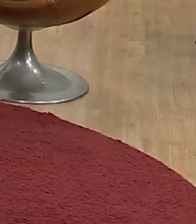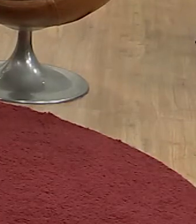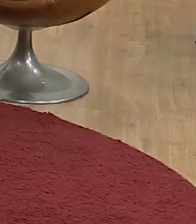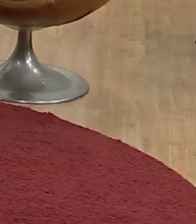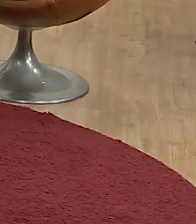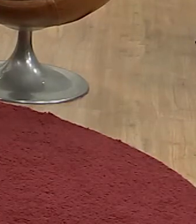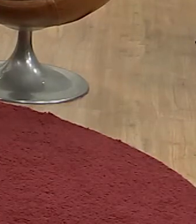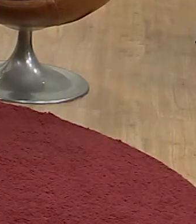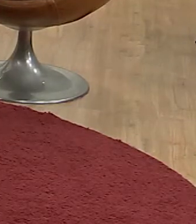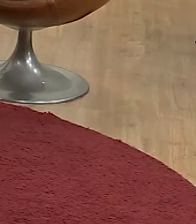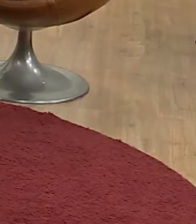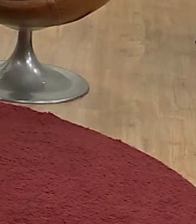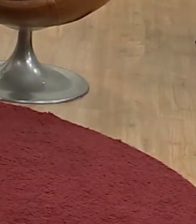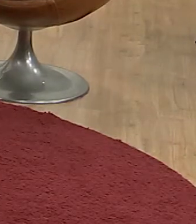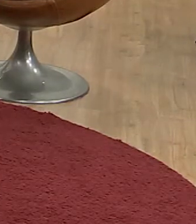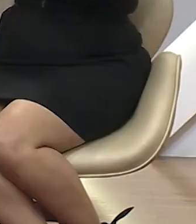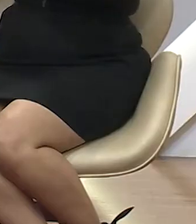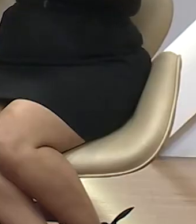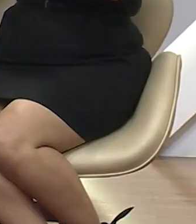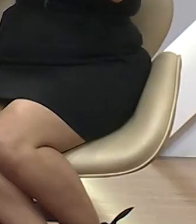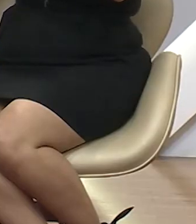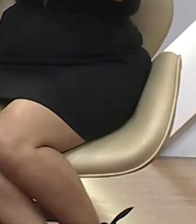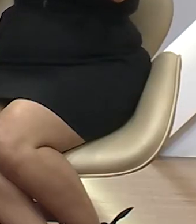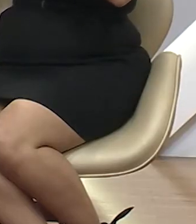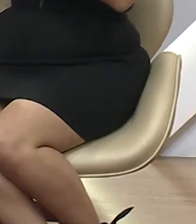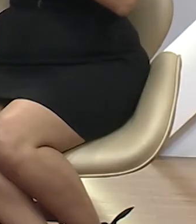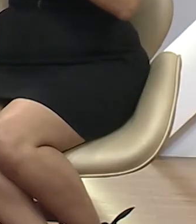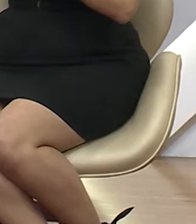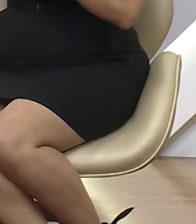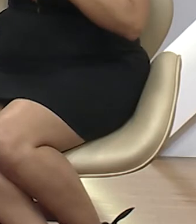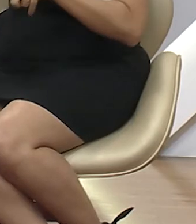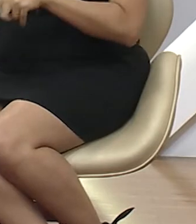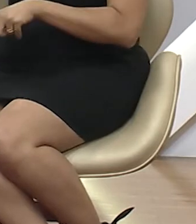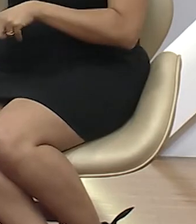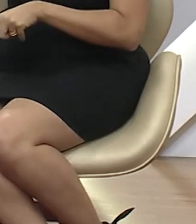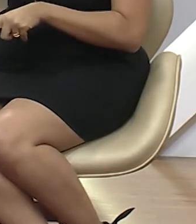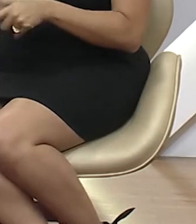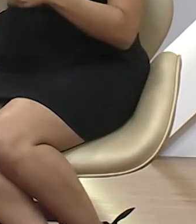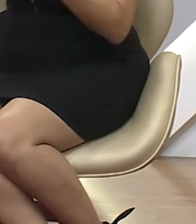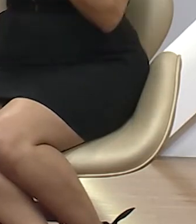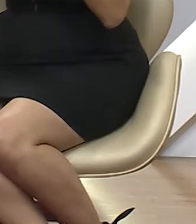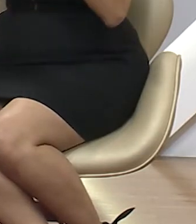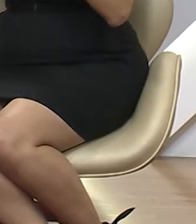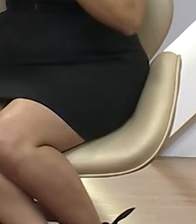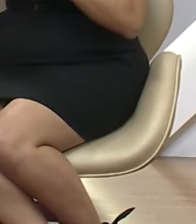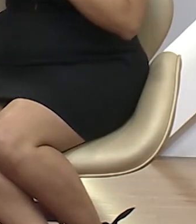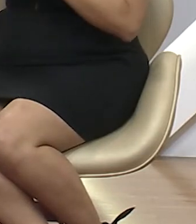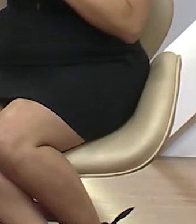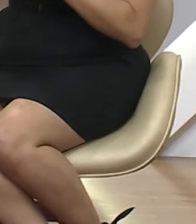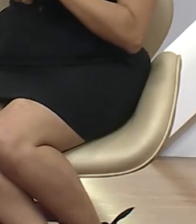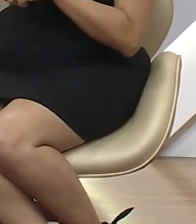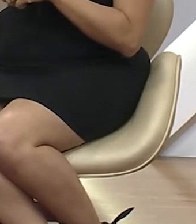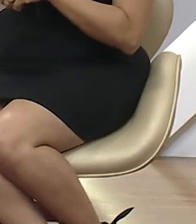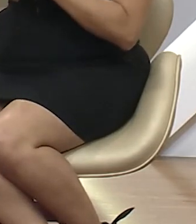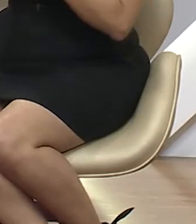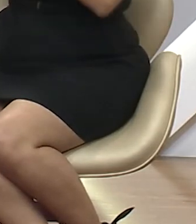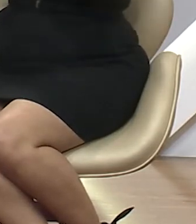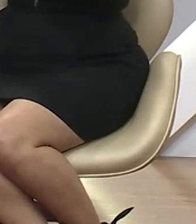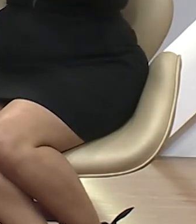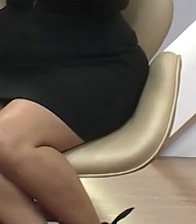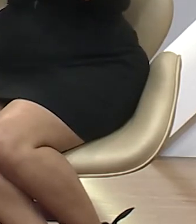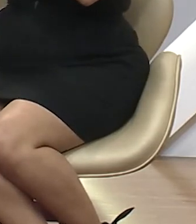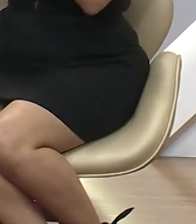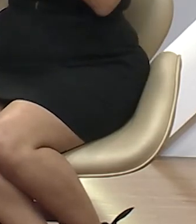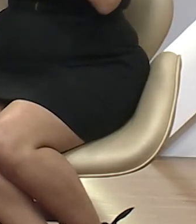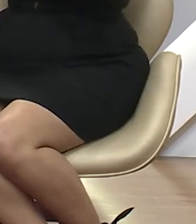pode participar. Os cursos são oferecidos pelo Senex, no Departamento de Letras. As pessoas interessadas podem procurar